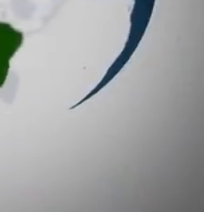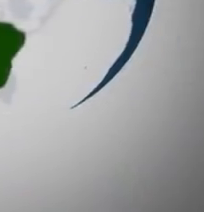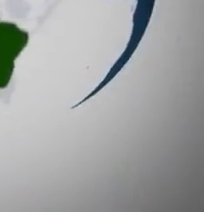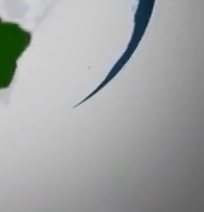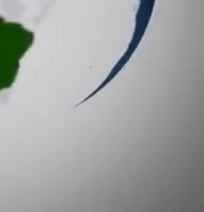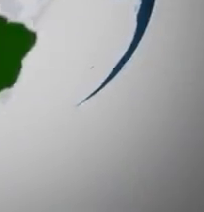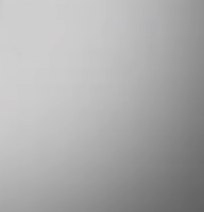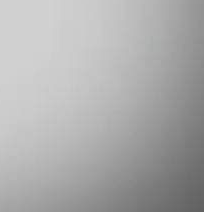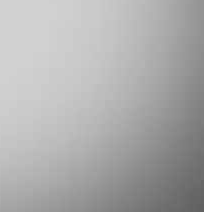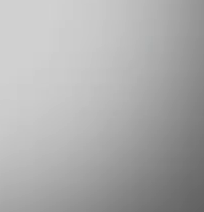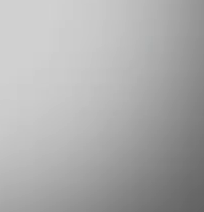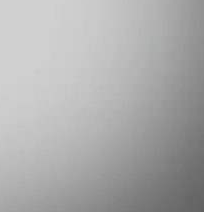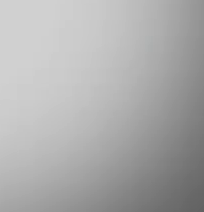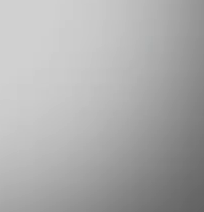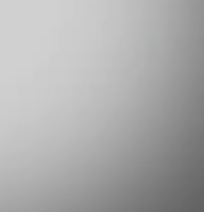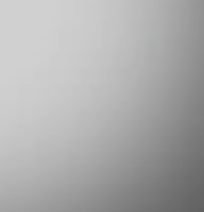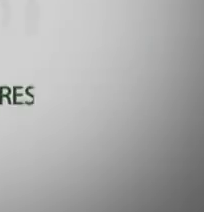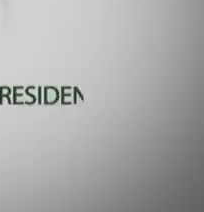Música